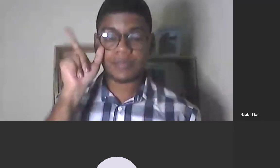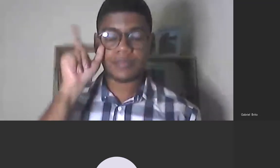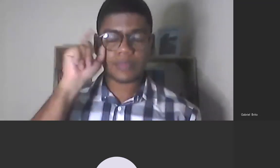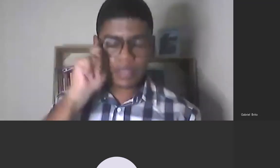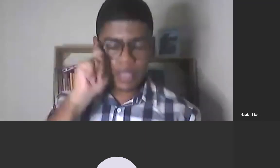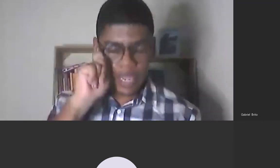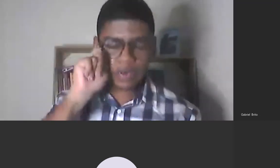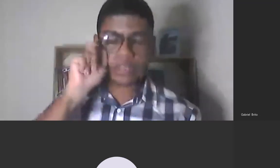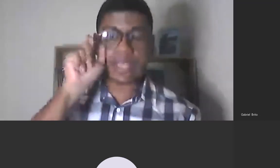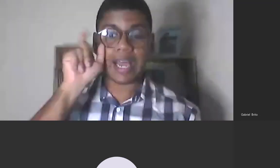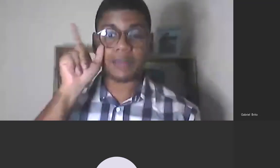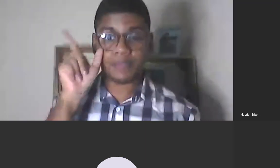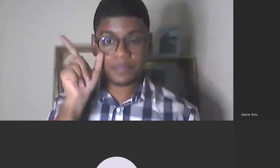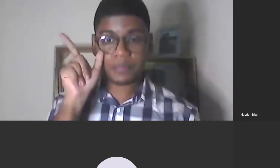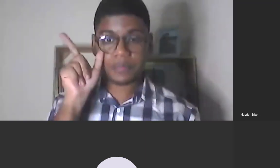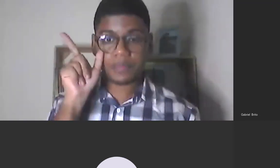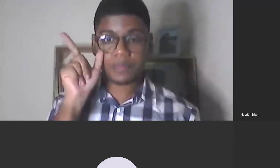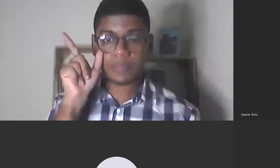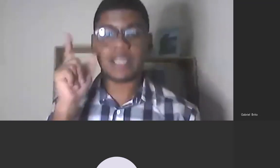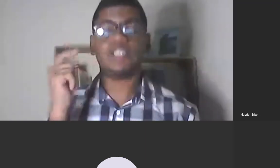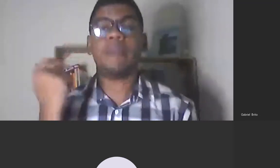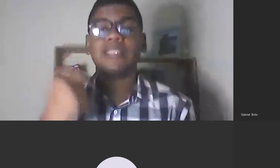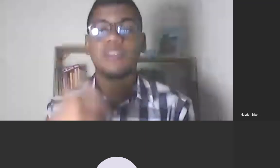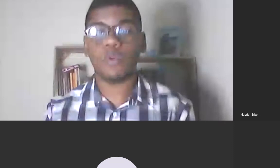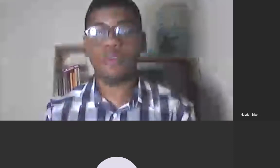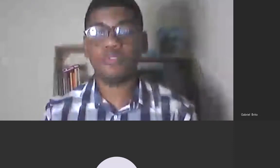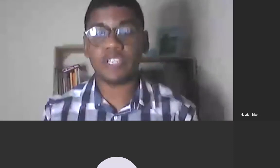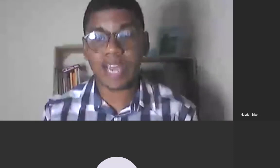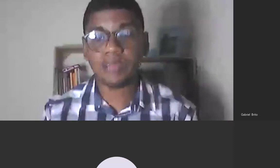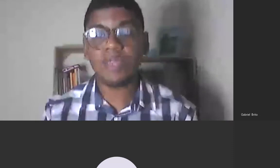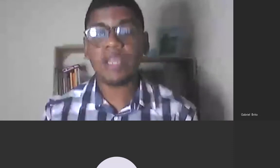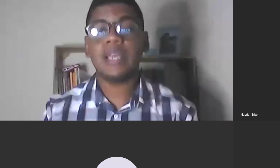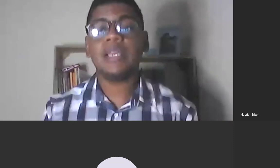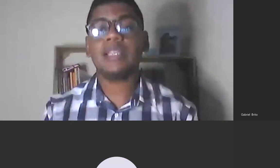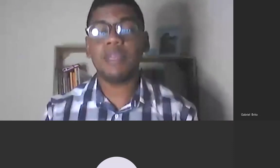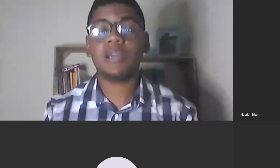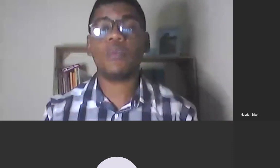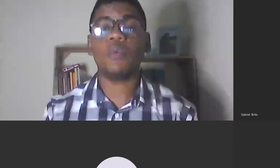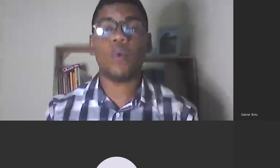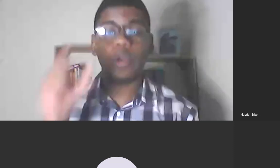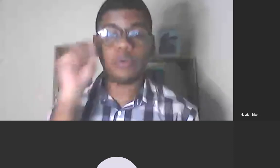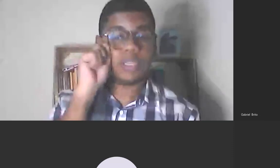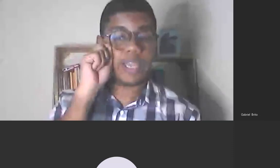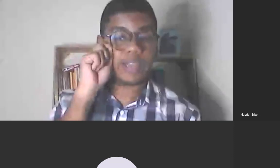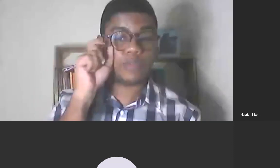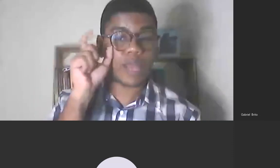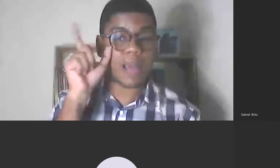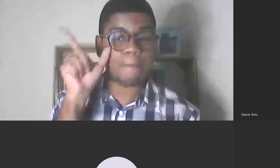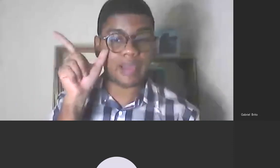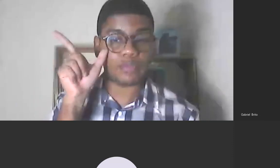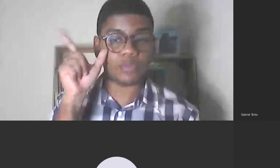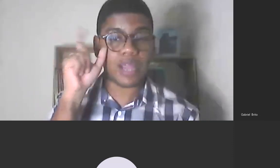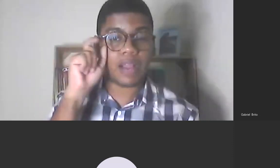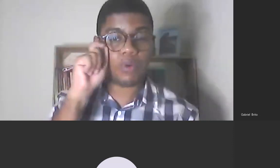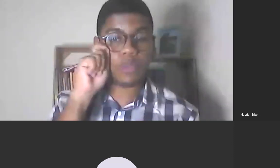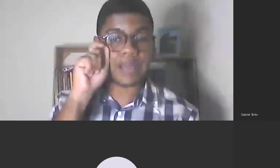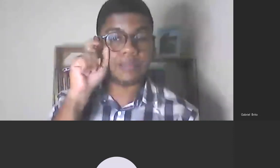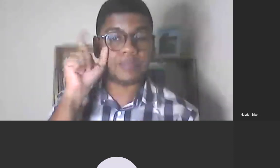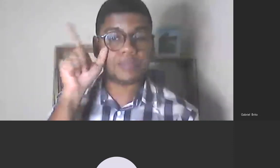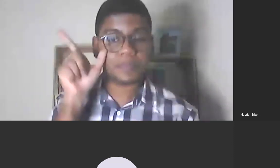acordar. Acordar. A gente começa com o olho fechado e termina com o olho e dedo